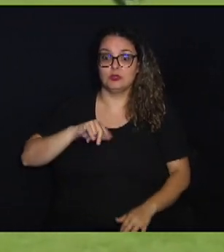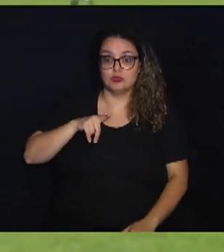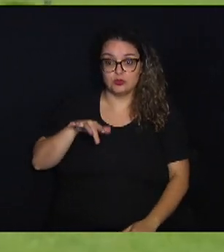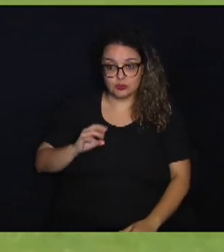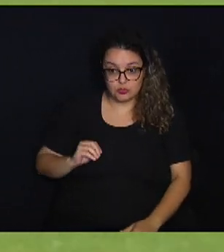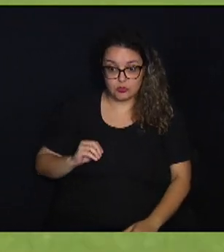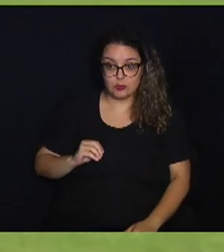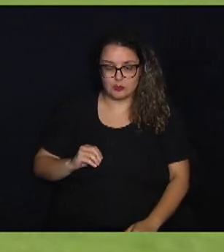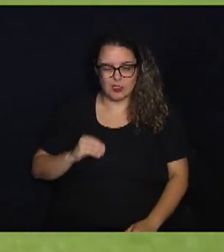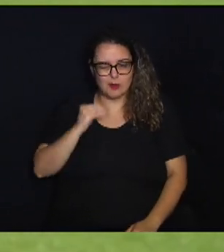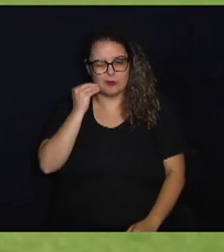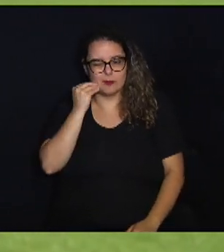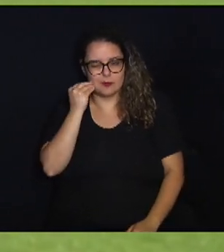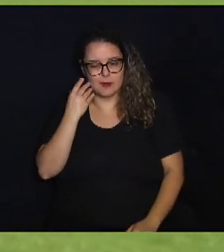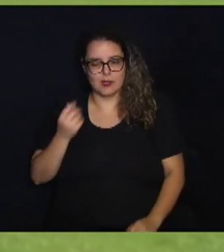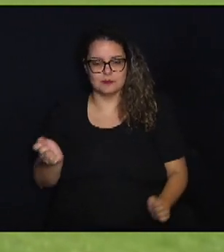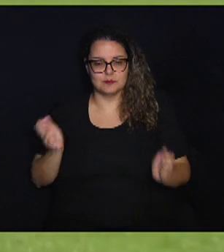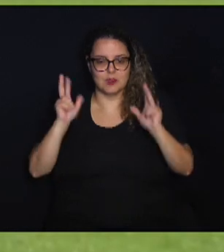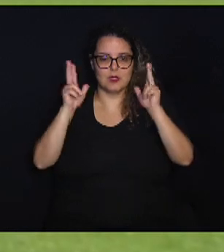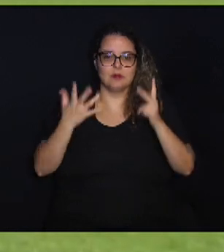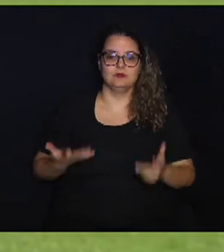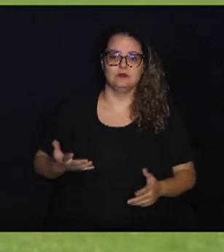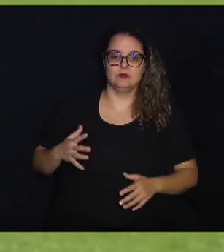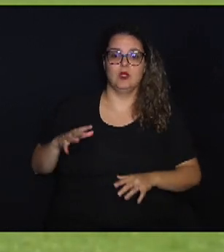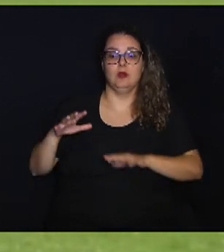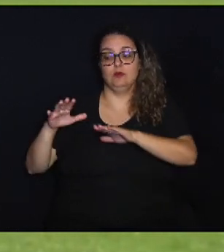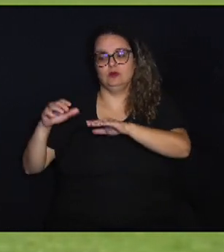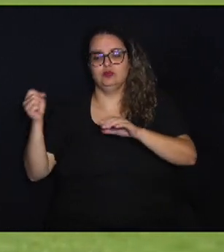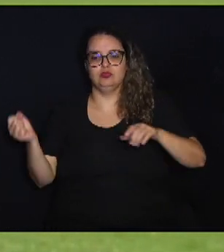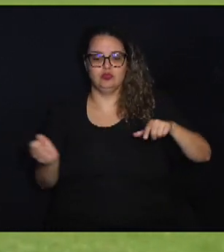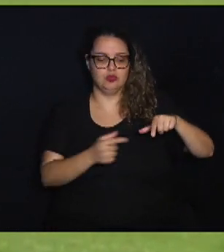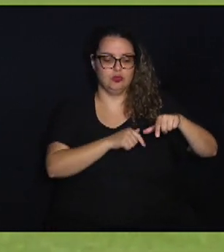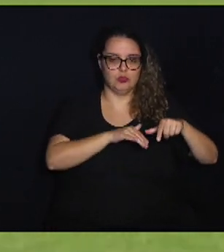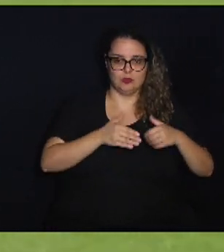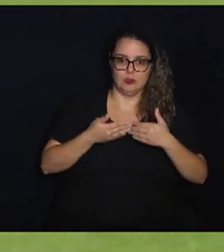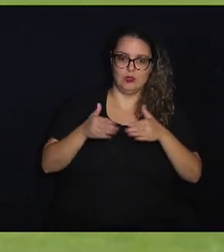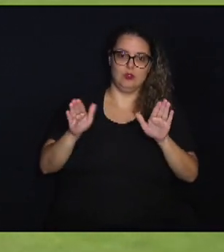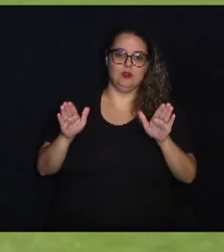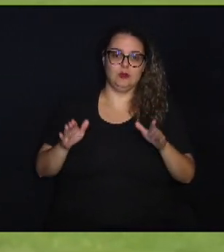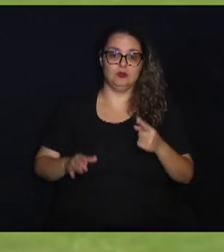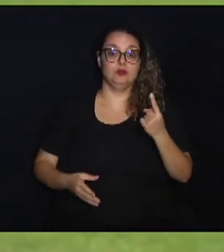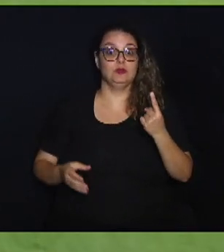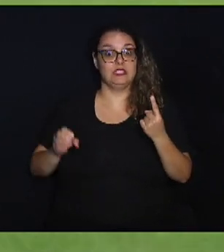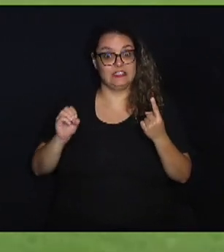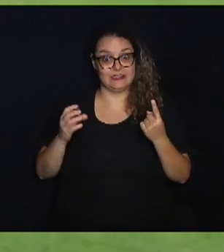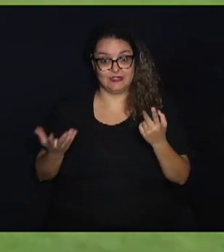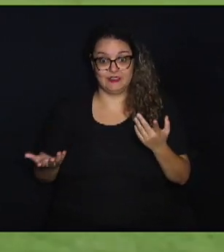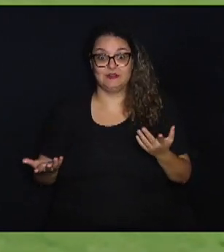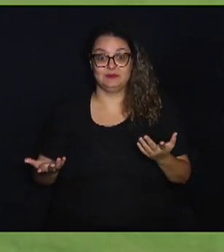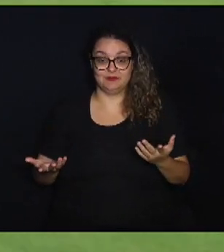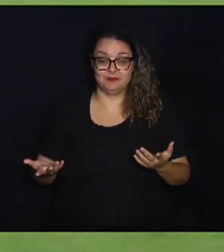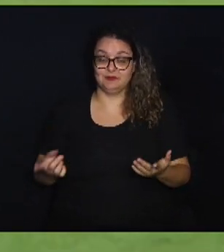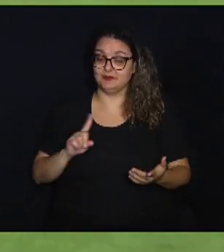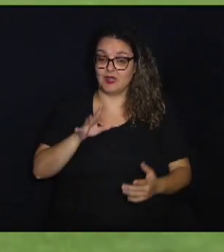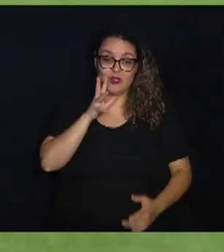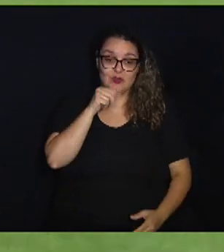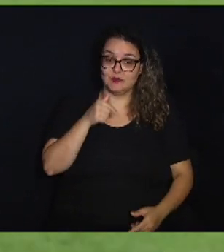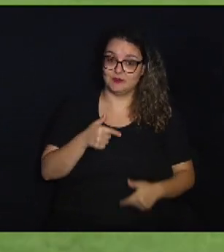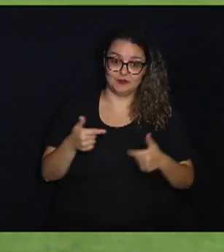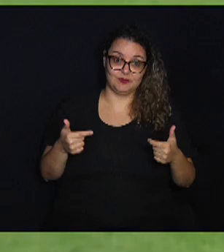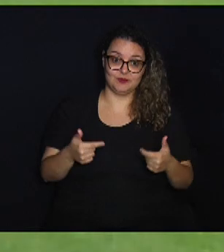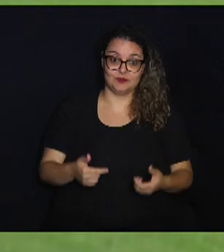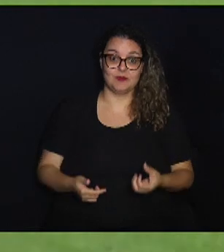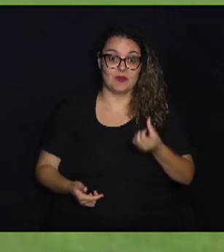Marcelo, esperto, pegou o rebote do goleirão e abriu a porteira 1-0. Não demorou muito e